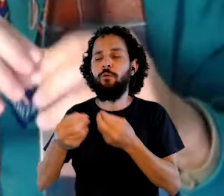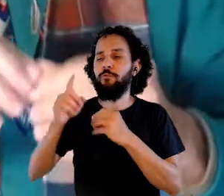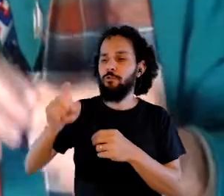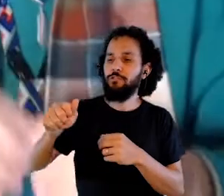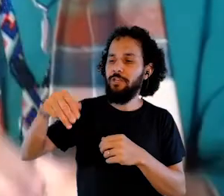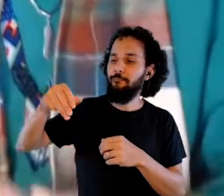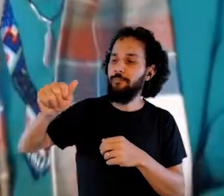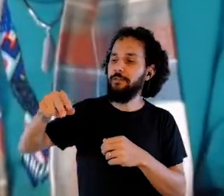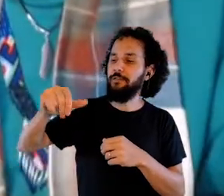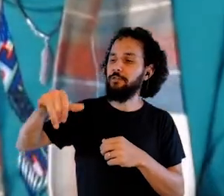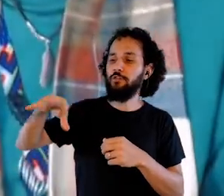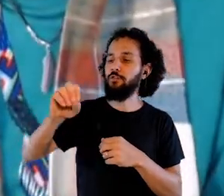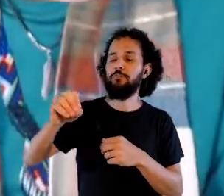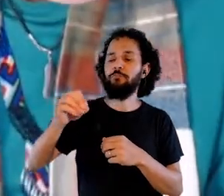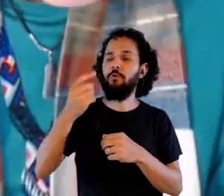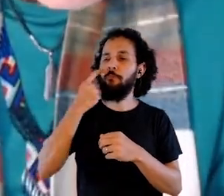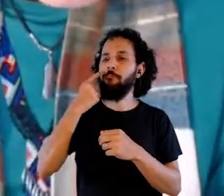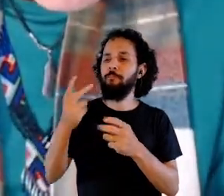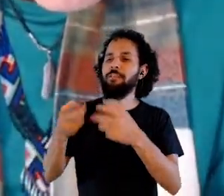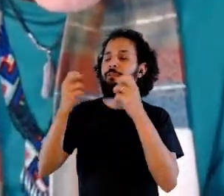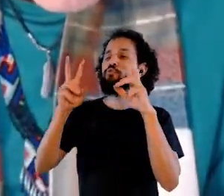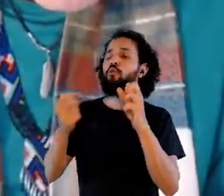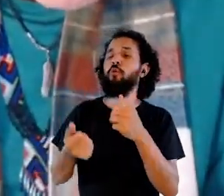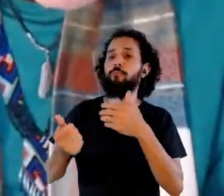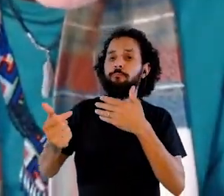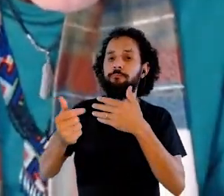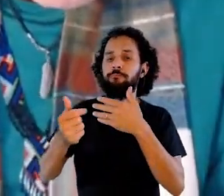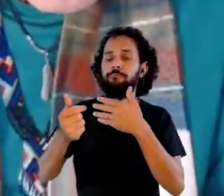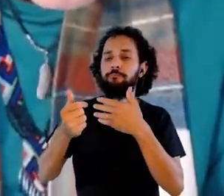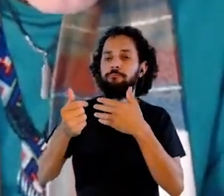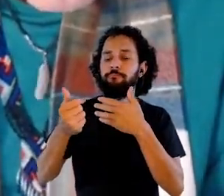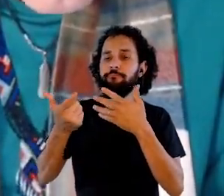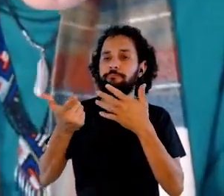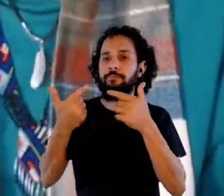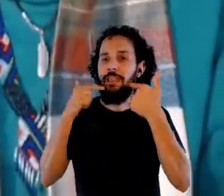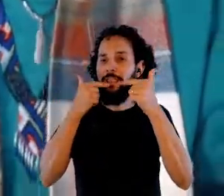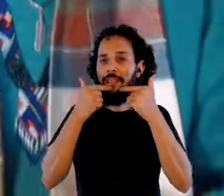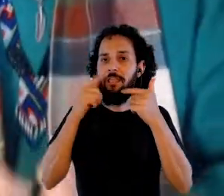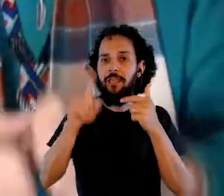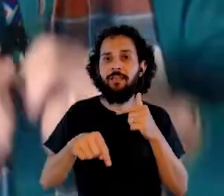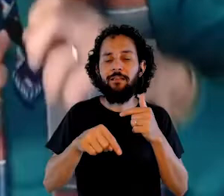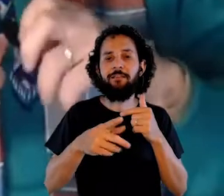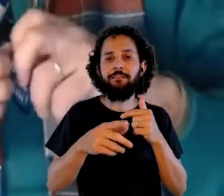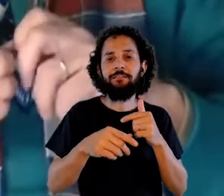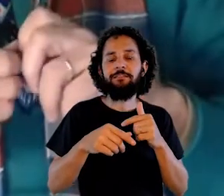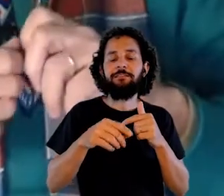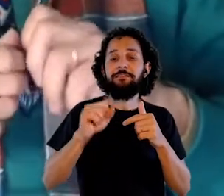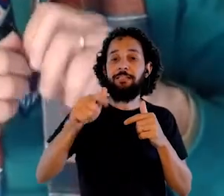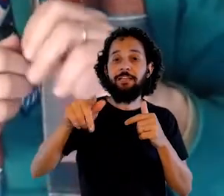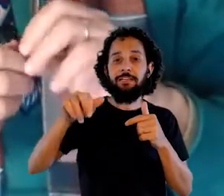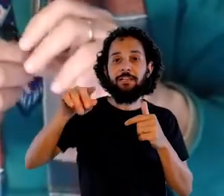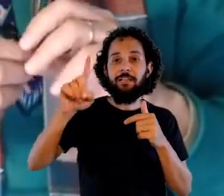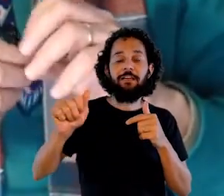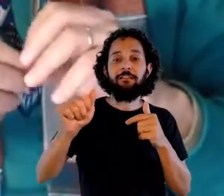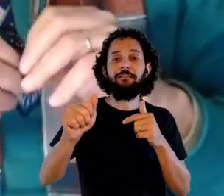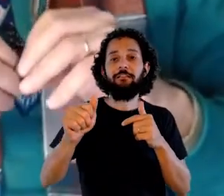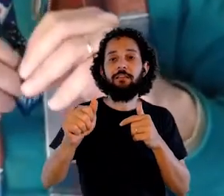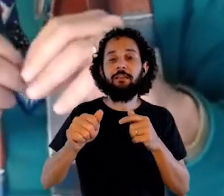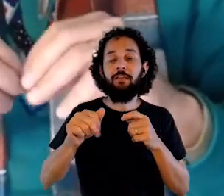riso? A medicina da sagrada irreverência, que a gente chama. E isso é espelhado na medicina do